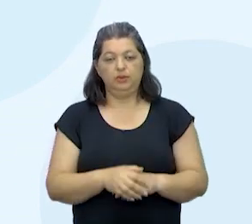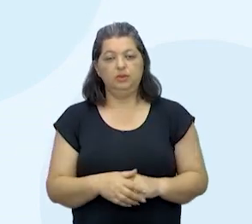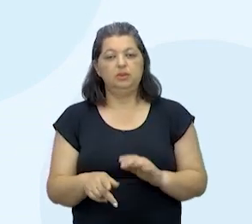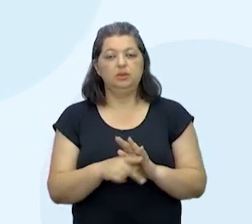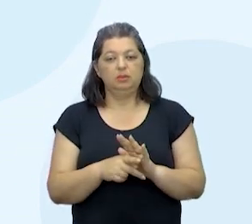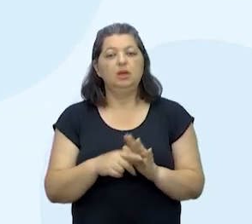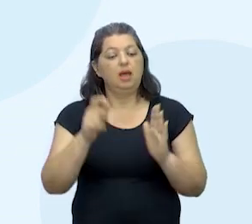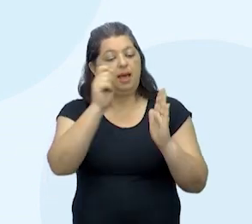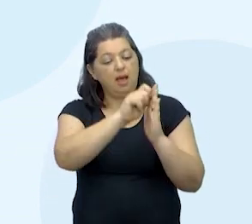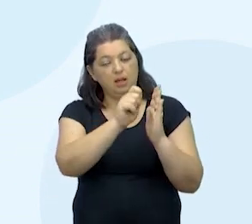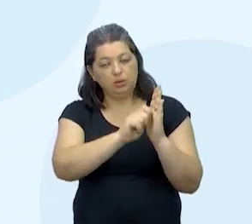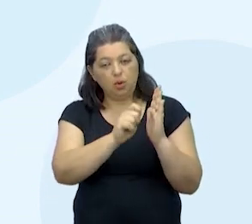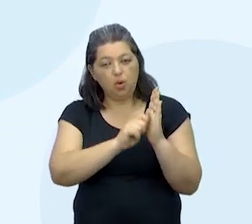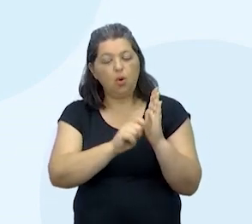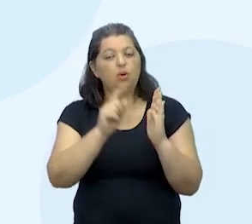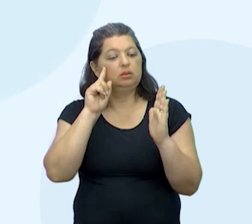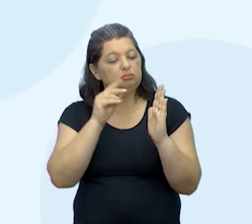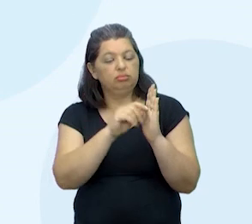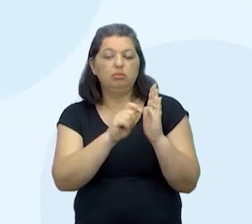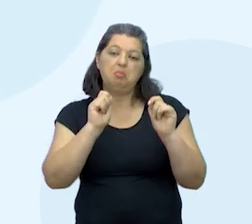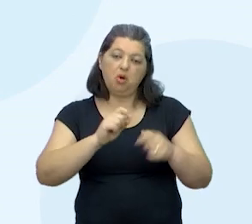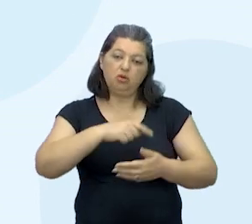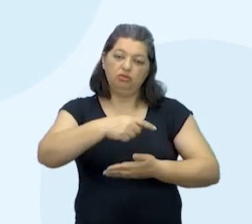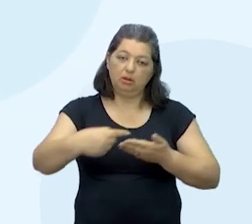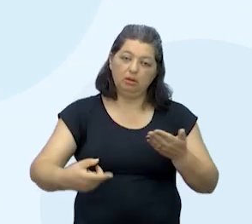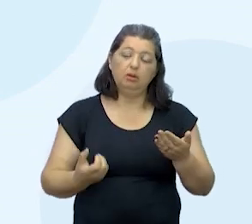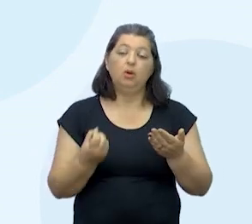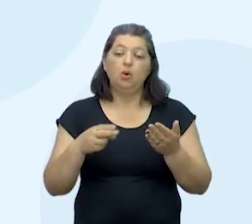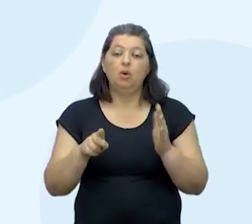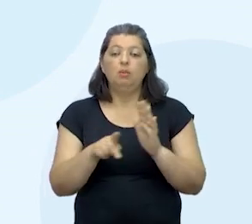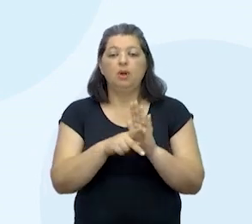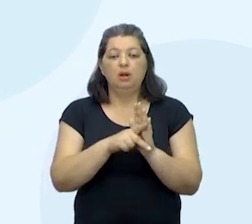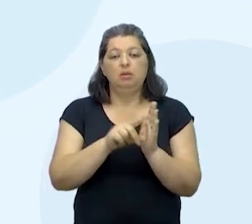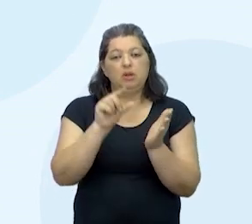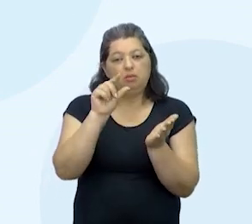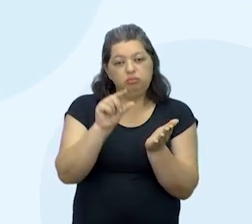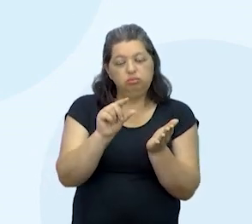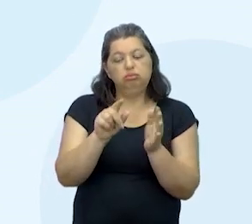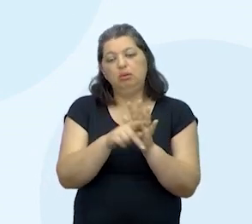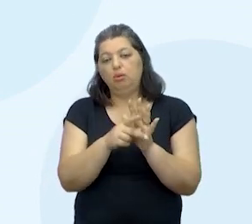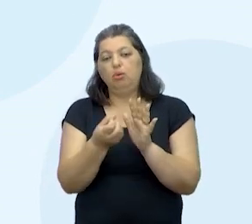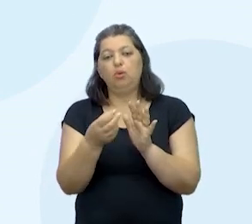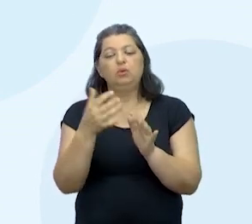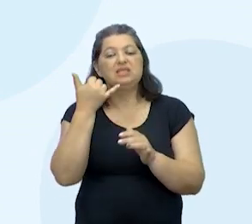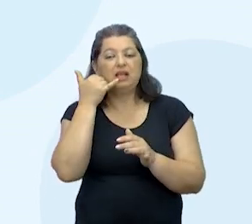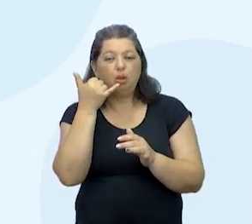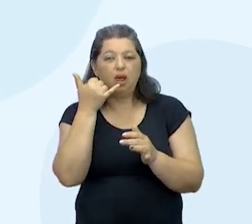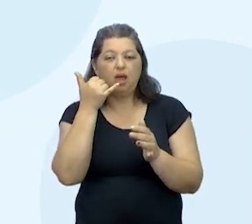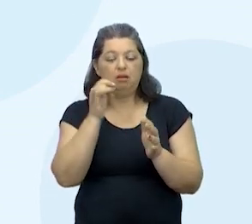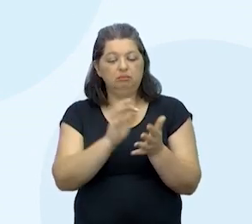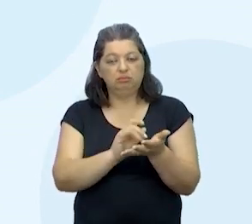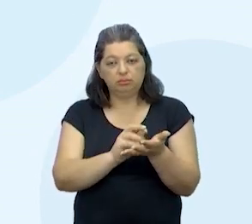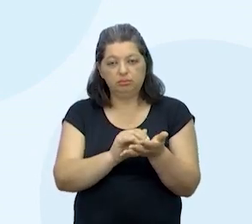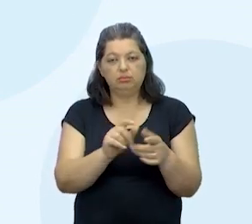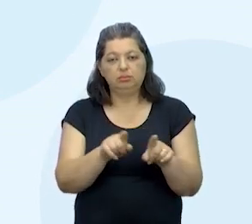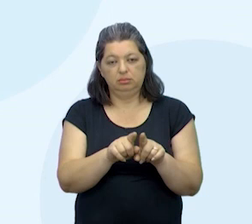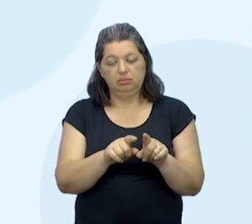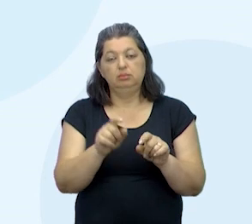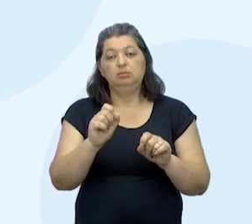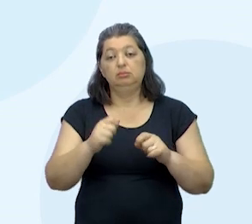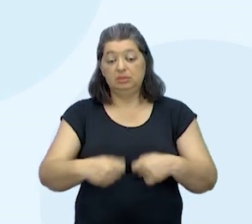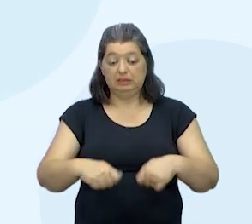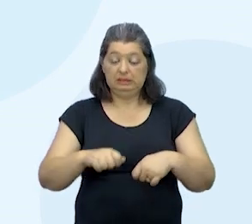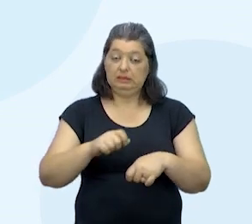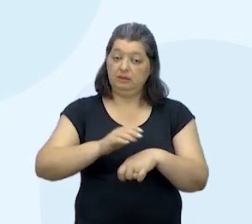anotações no seu diário de bordo, que pode ser um caderno, pode ser um bloco de notas no celular. Acesse e realize as tarefas, então